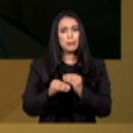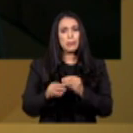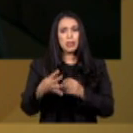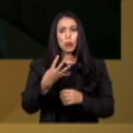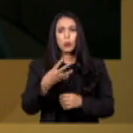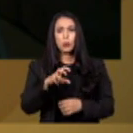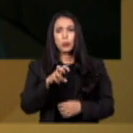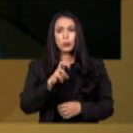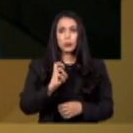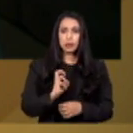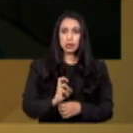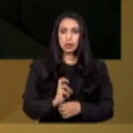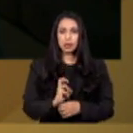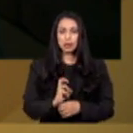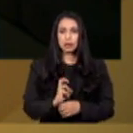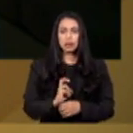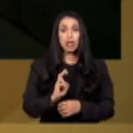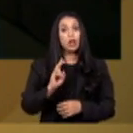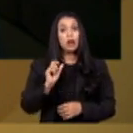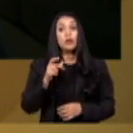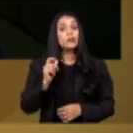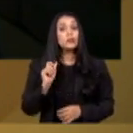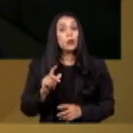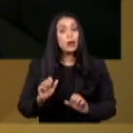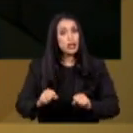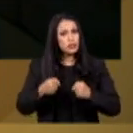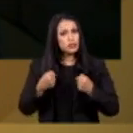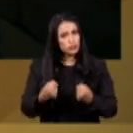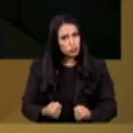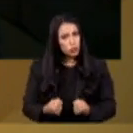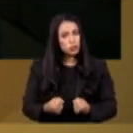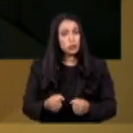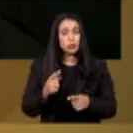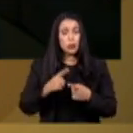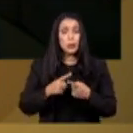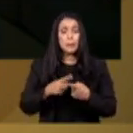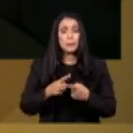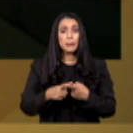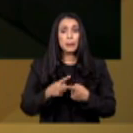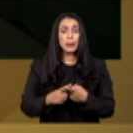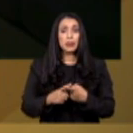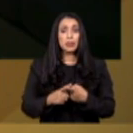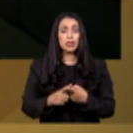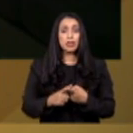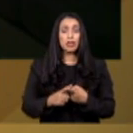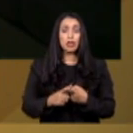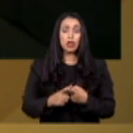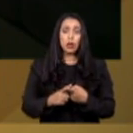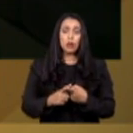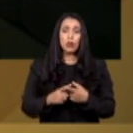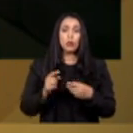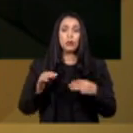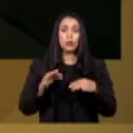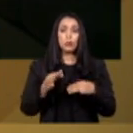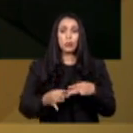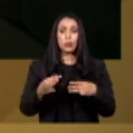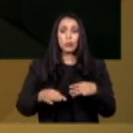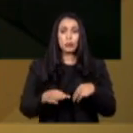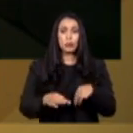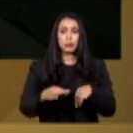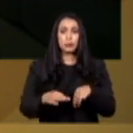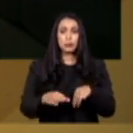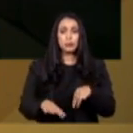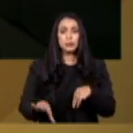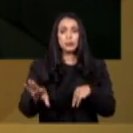45 eu digo reforço ficar meu bem assim como bem esposo a noite isso é